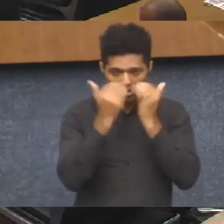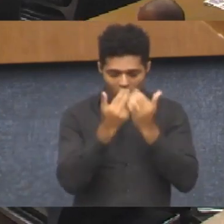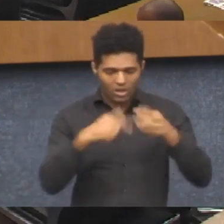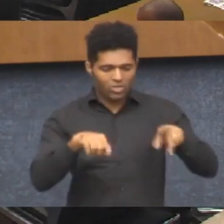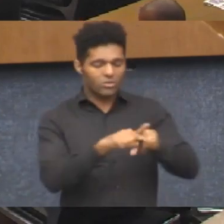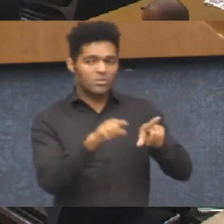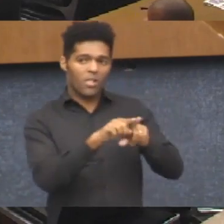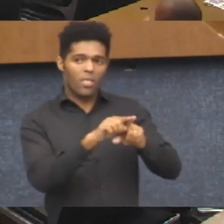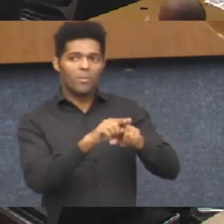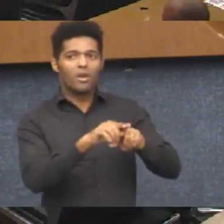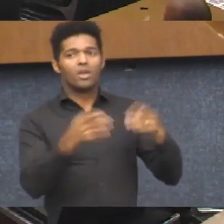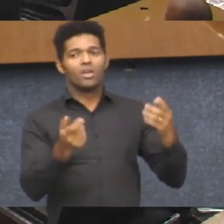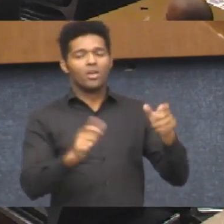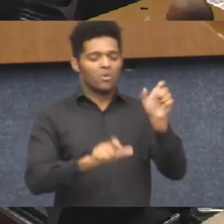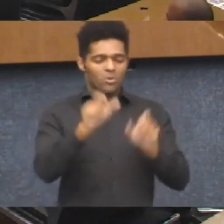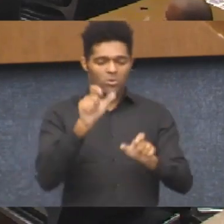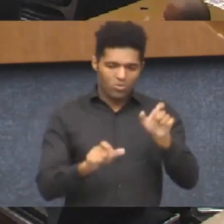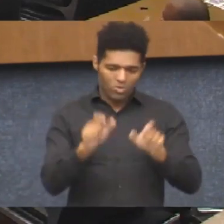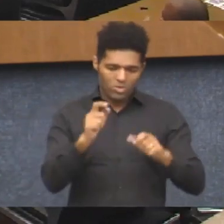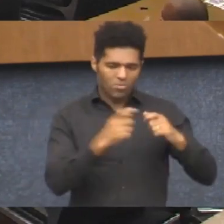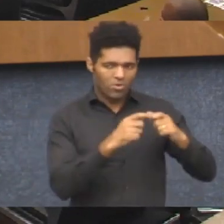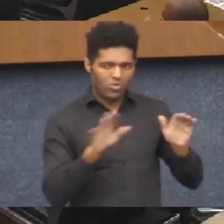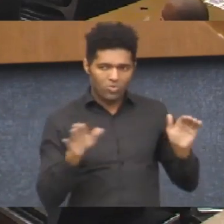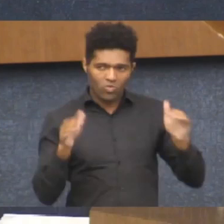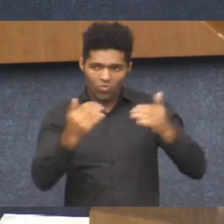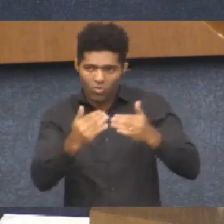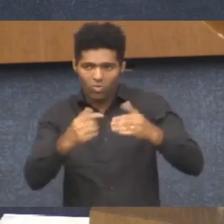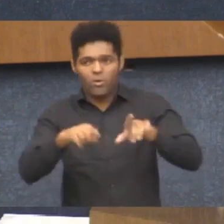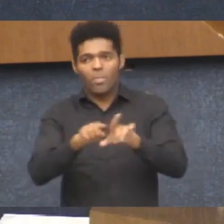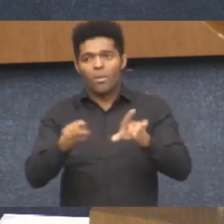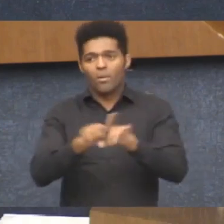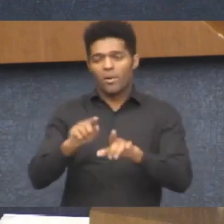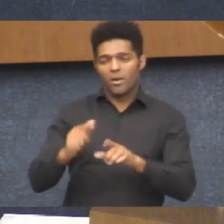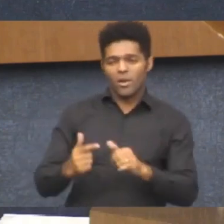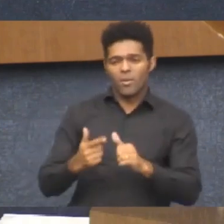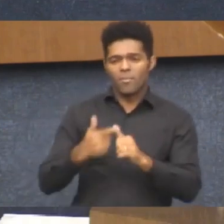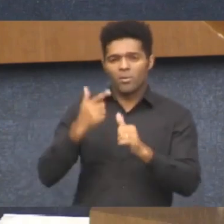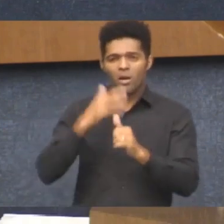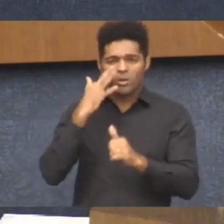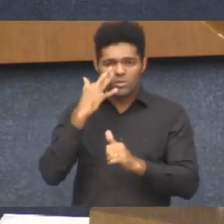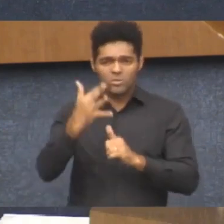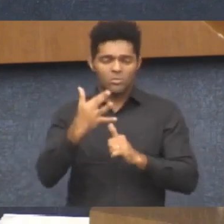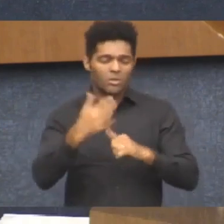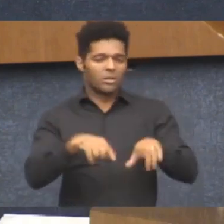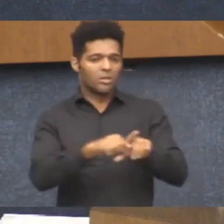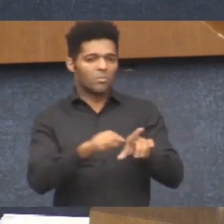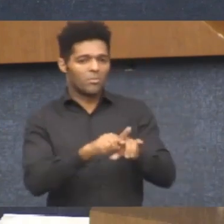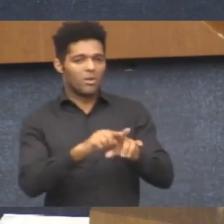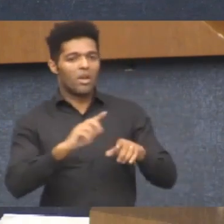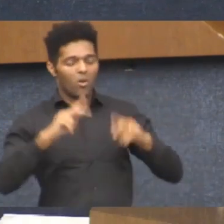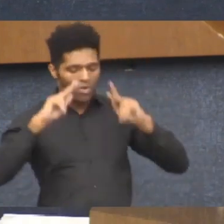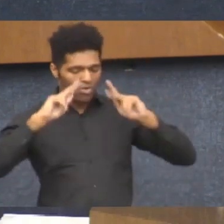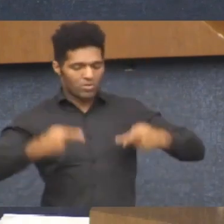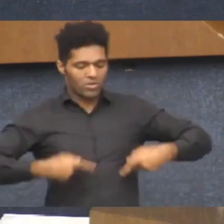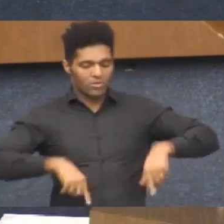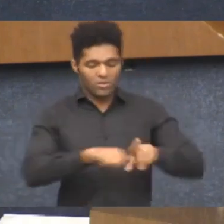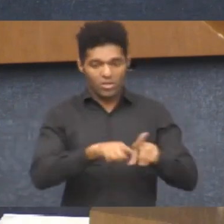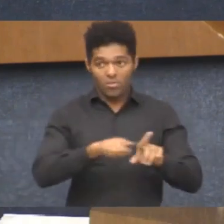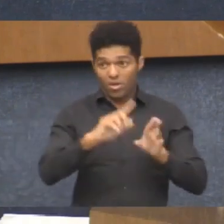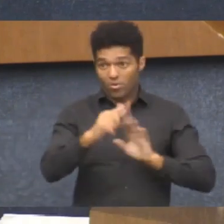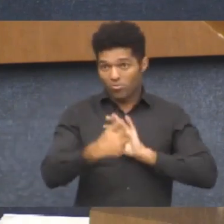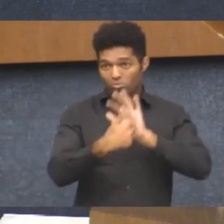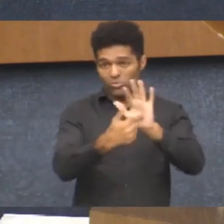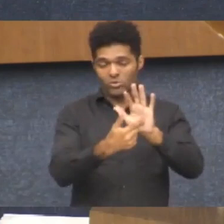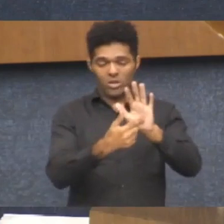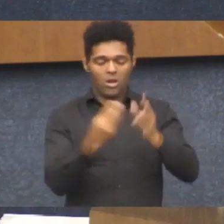né, é, na verdade, um indicador, né? É um indicador do quão sério a nossa gestão lida com a saúde